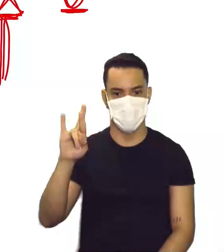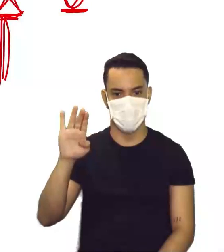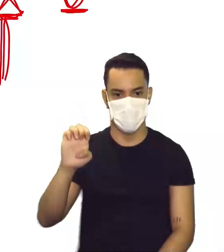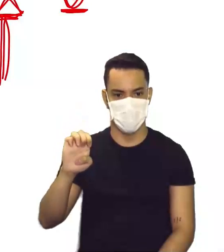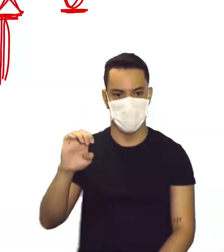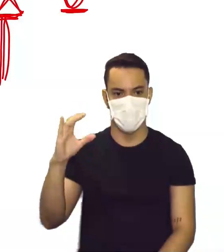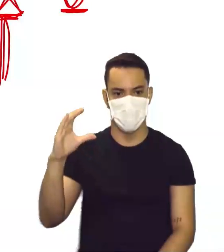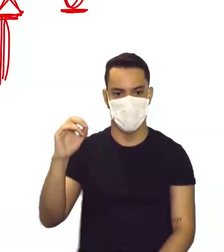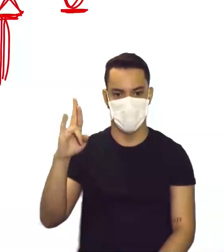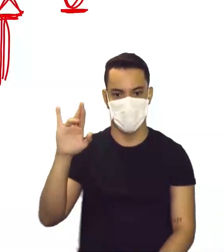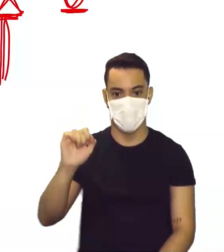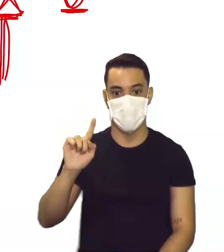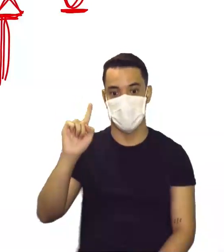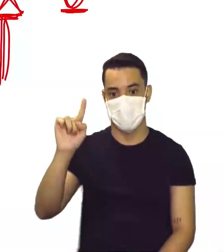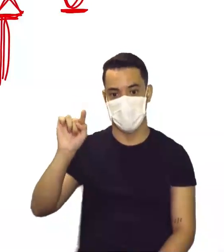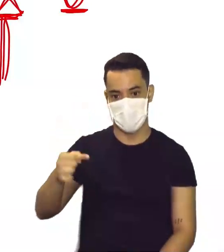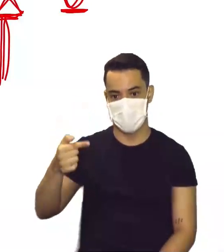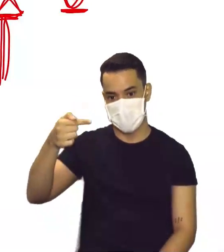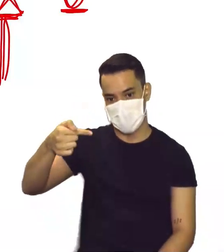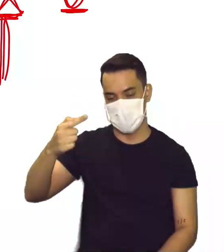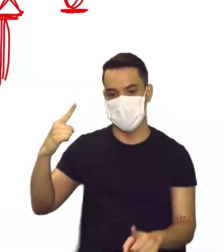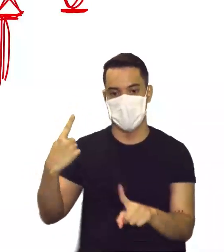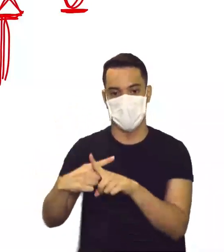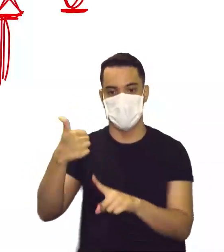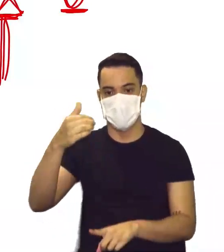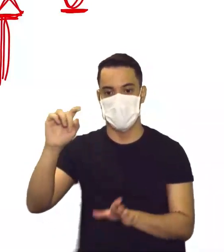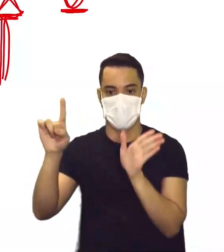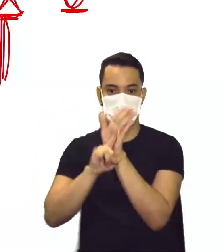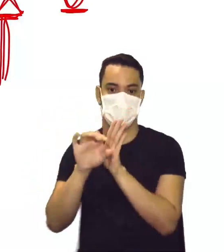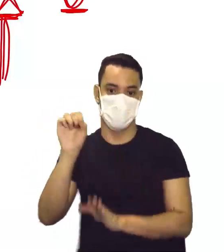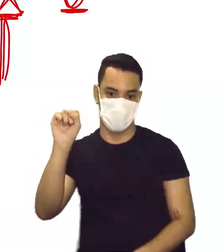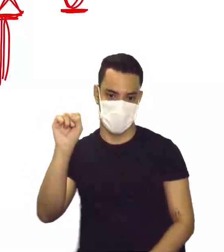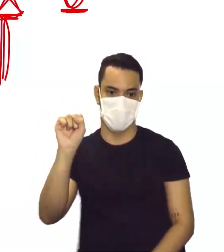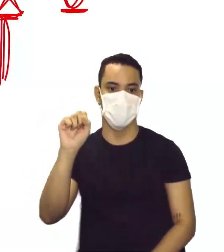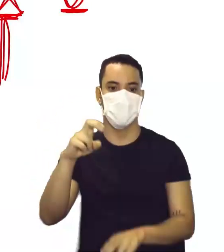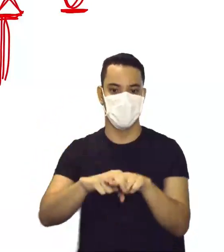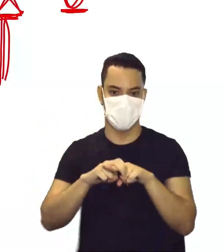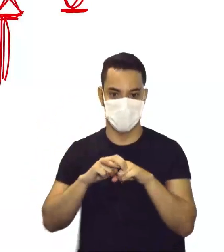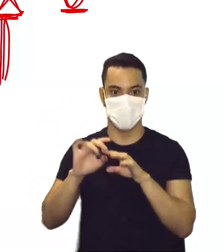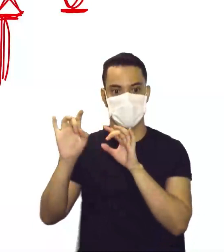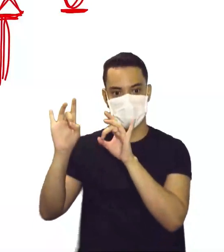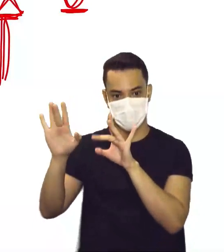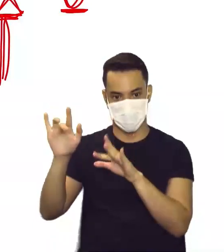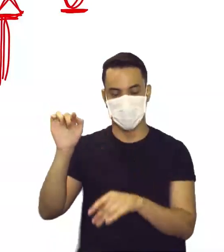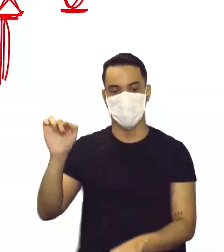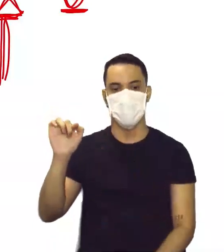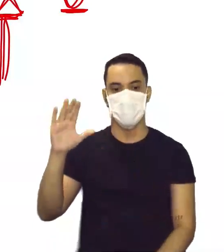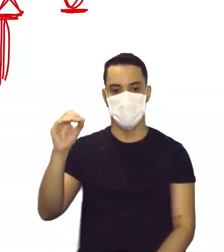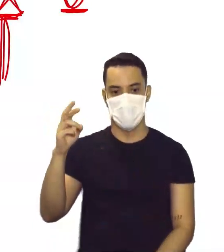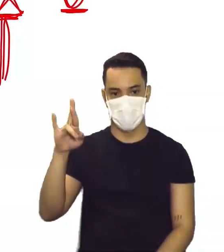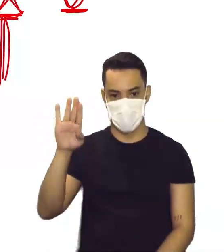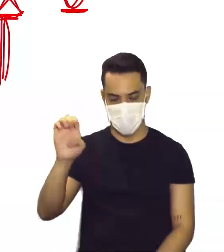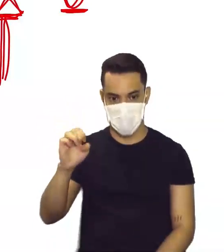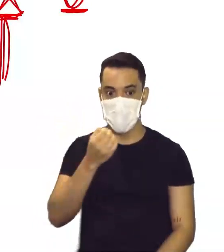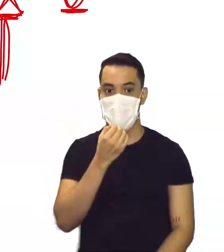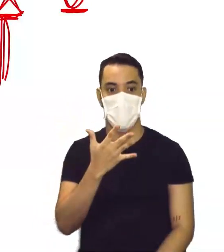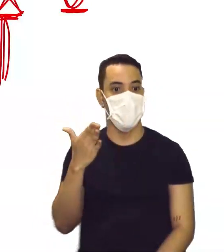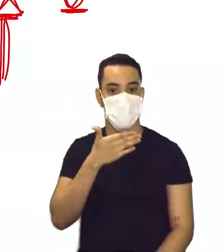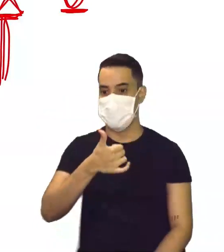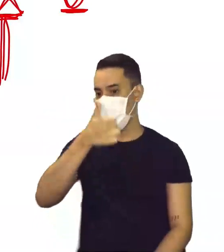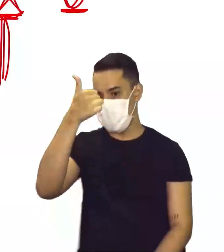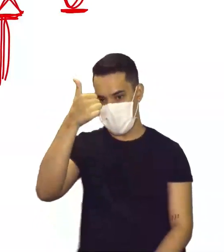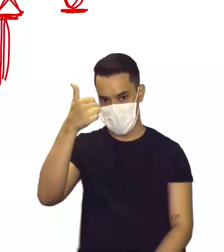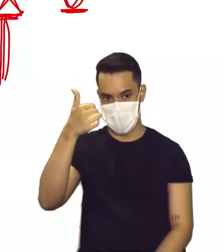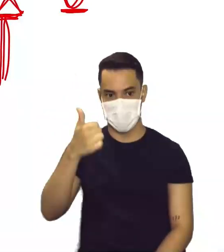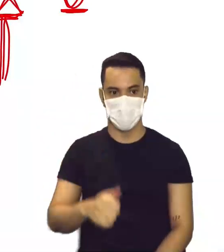só, 1,7 vezes 10 a menos 8. Então, vamos guardar aqui o bom condutor. Então,